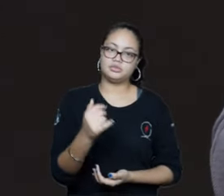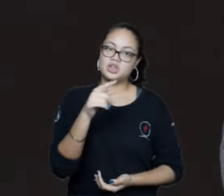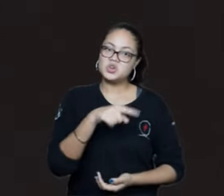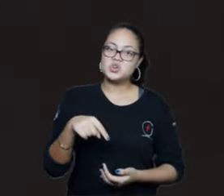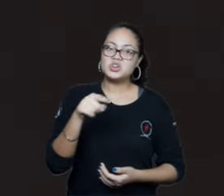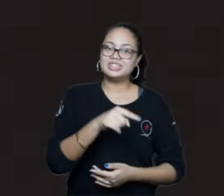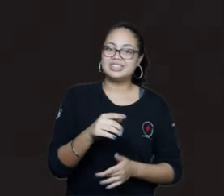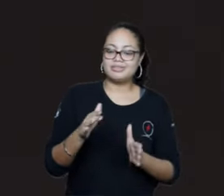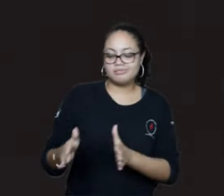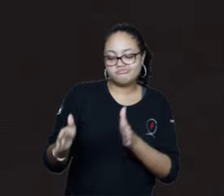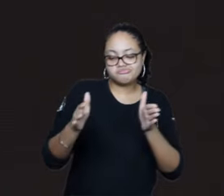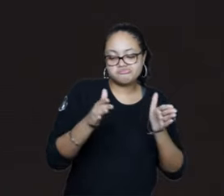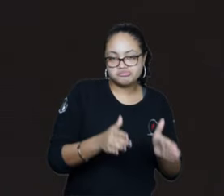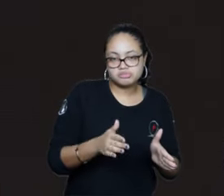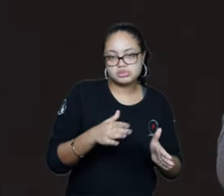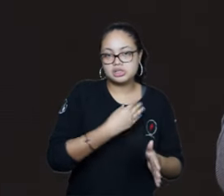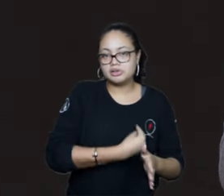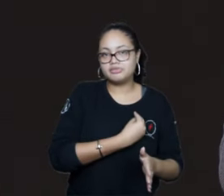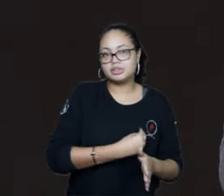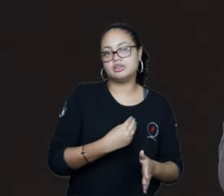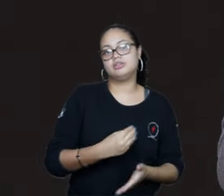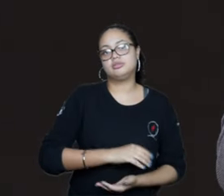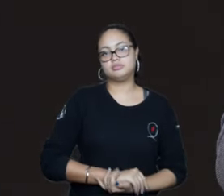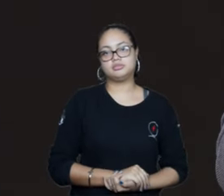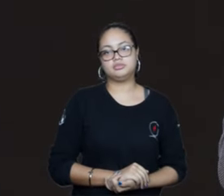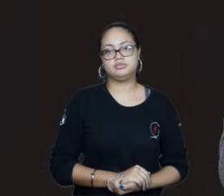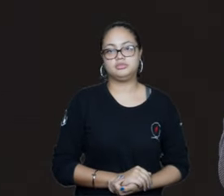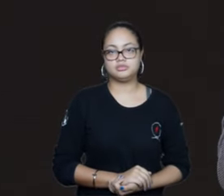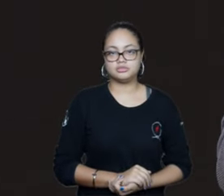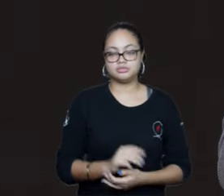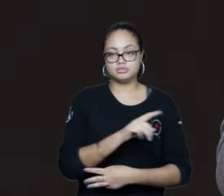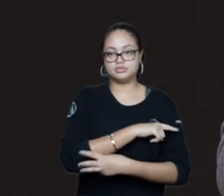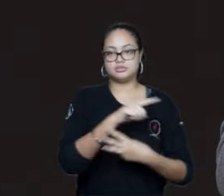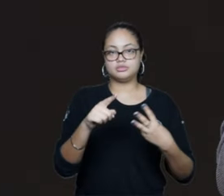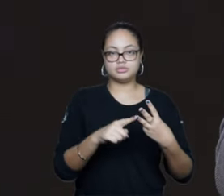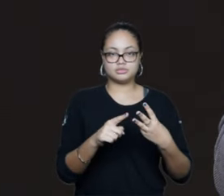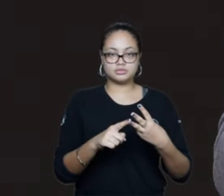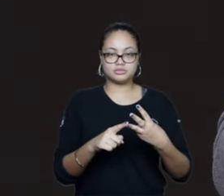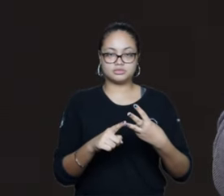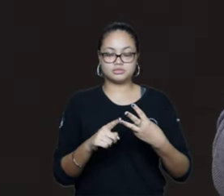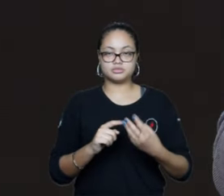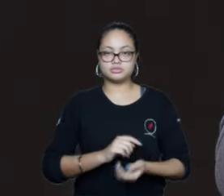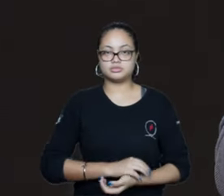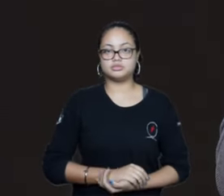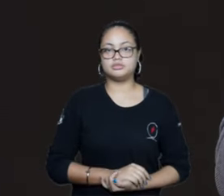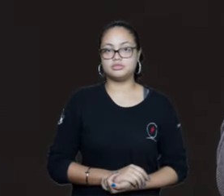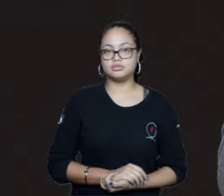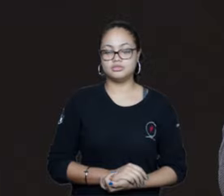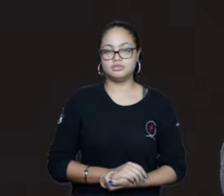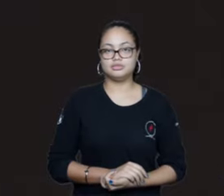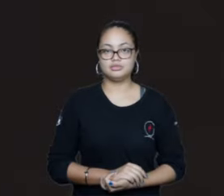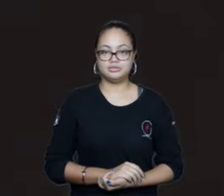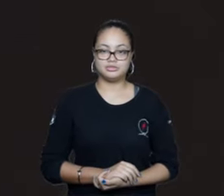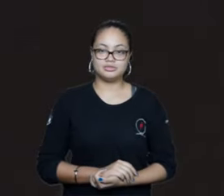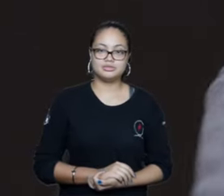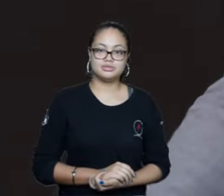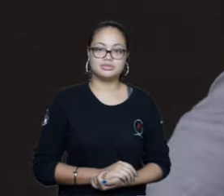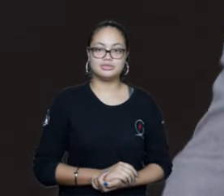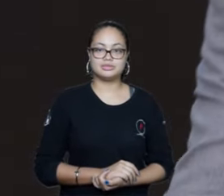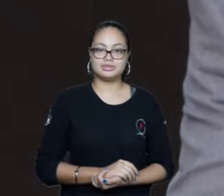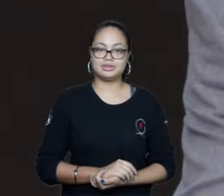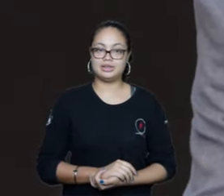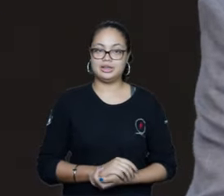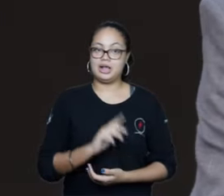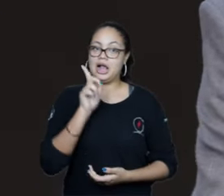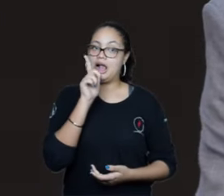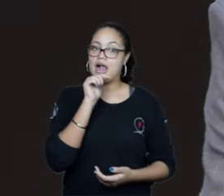vai entrar numa nova estação na sua vida três segura aí que eu vou até